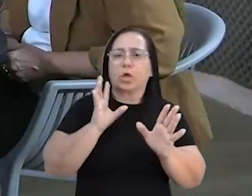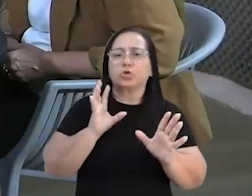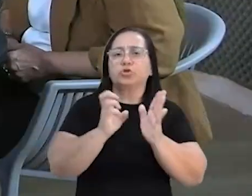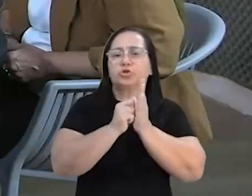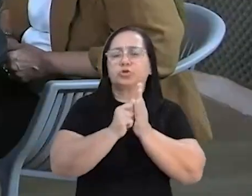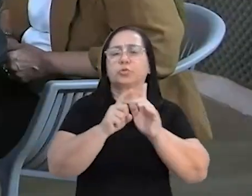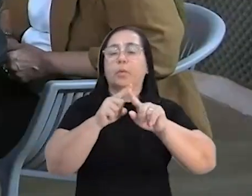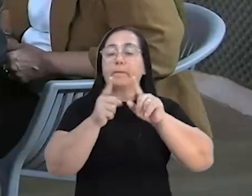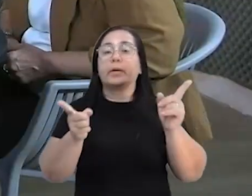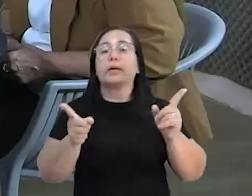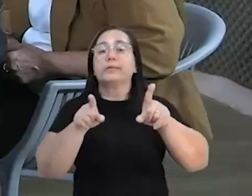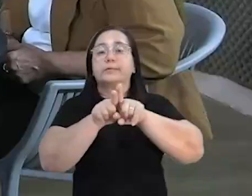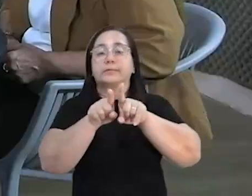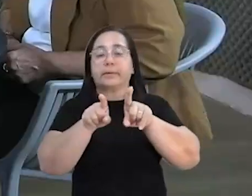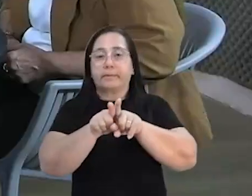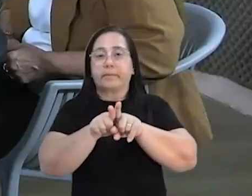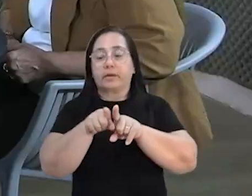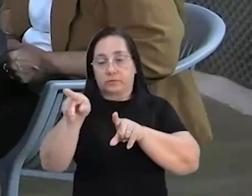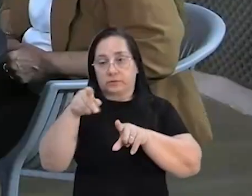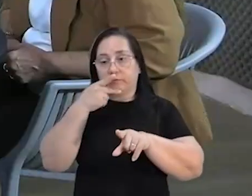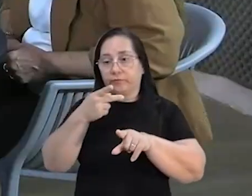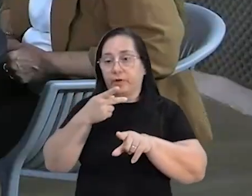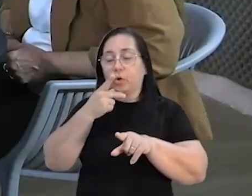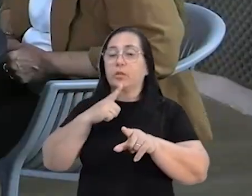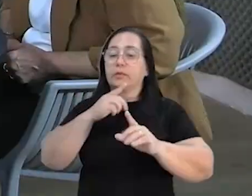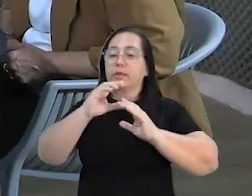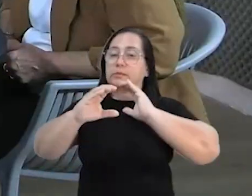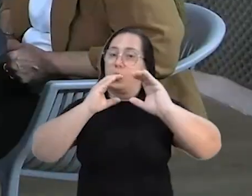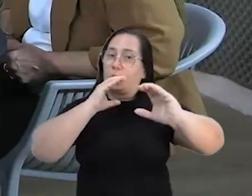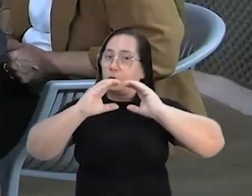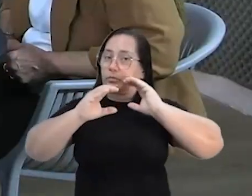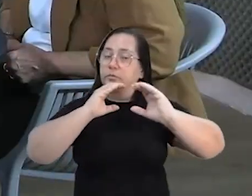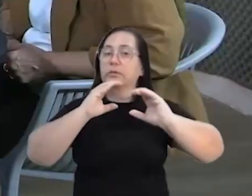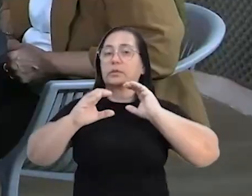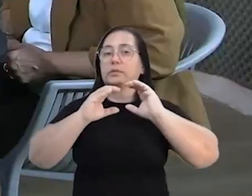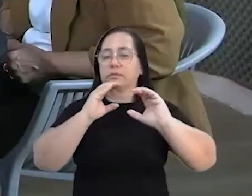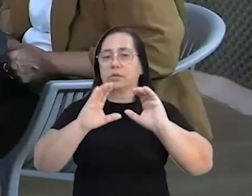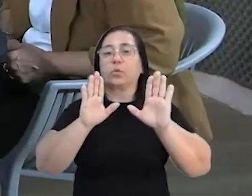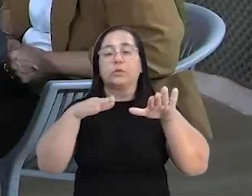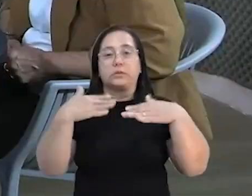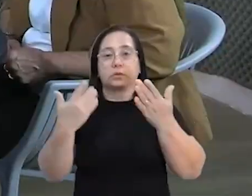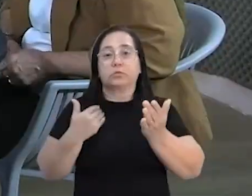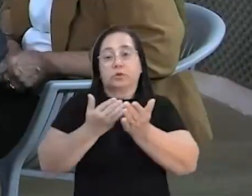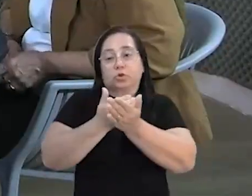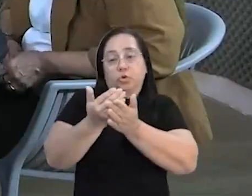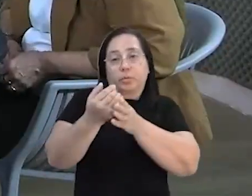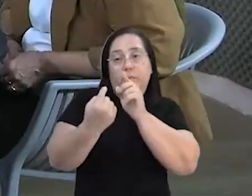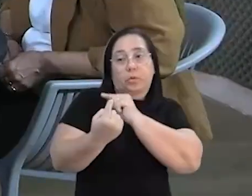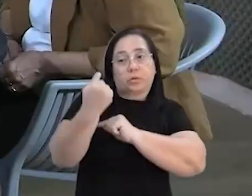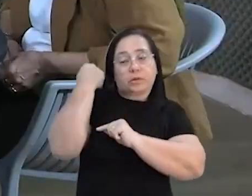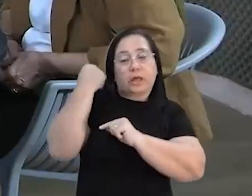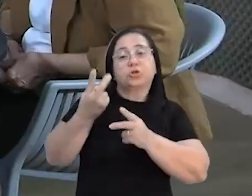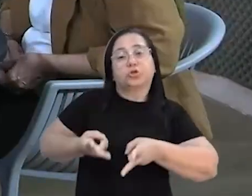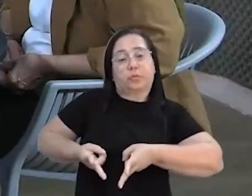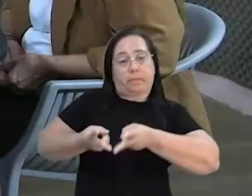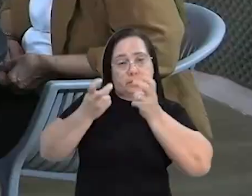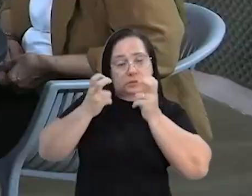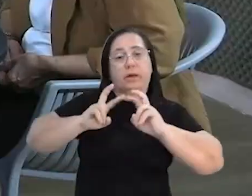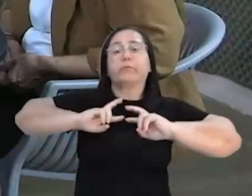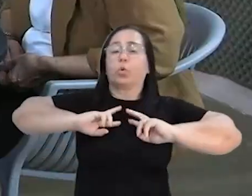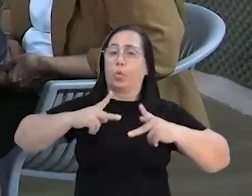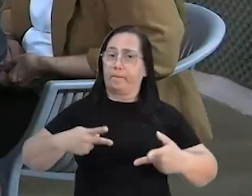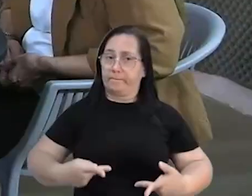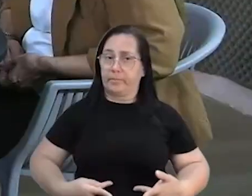si, mas, como você bem falou, essa comunicação. Então, desde os primórdios, a gente vê que o ser